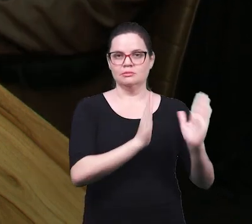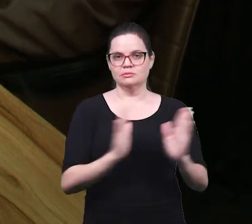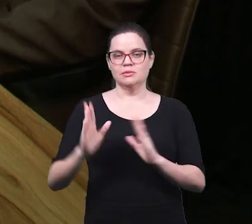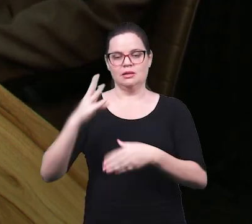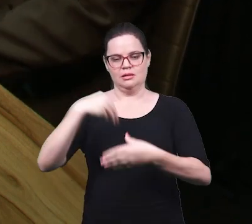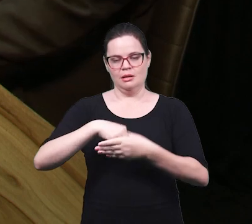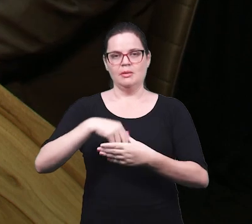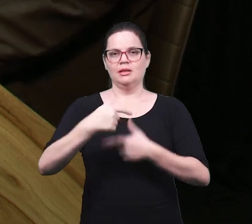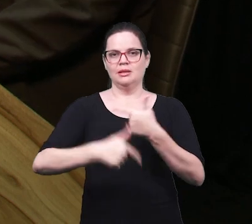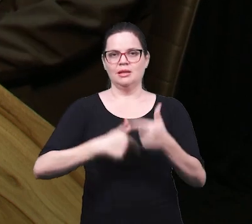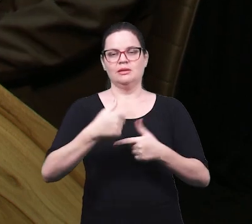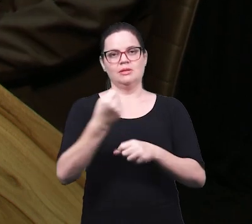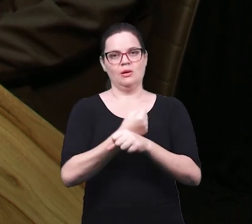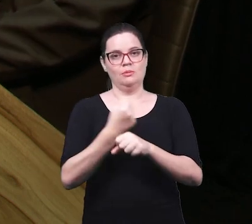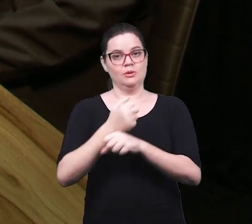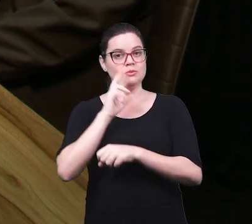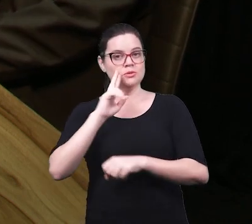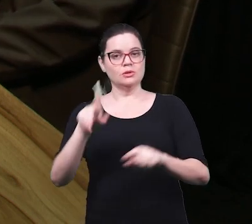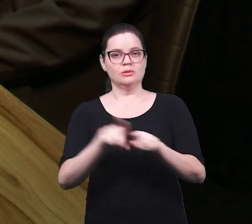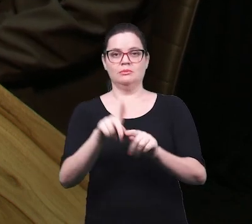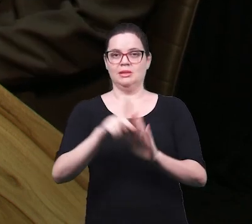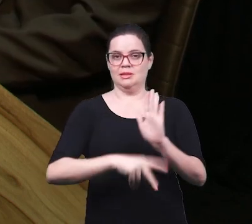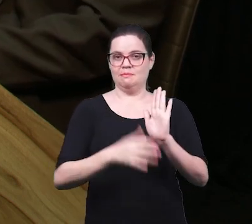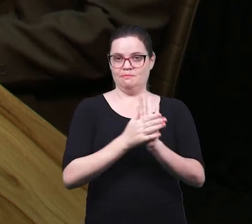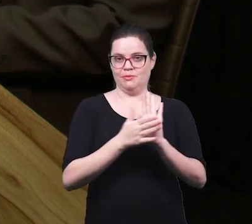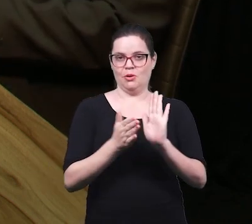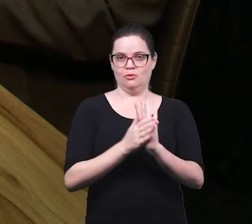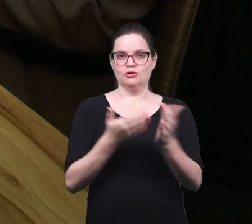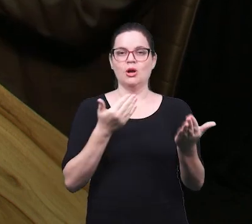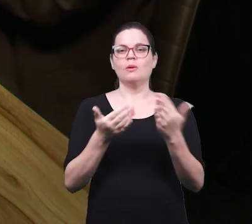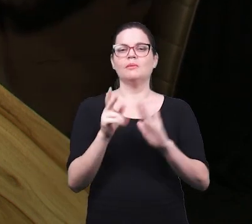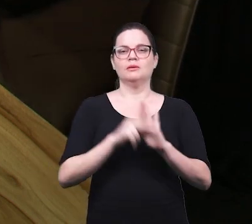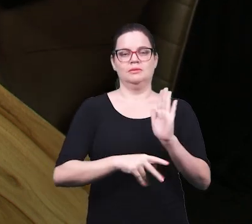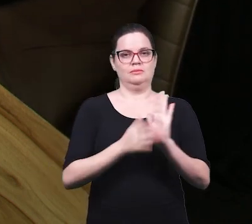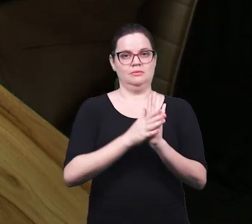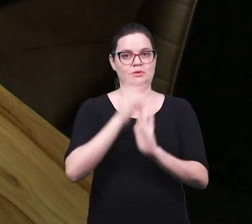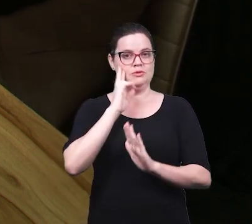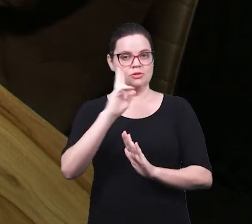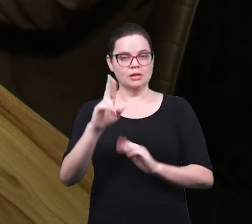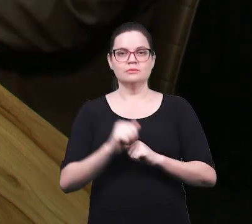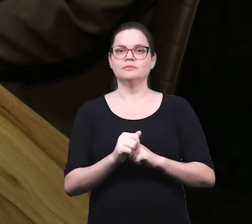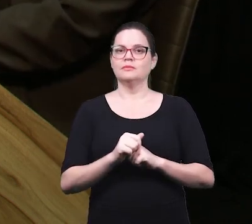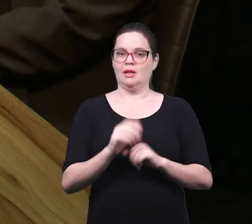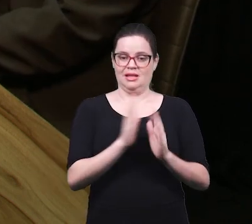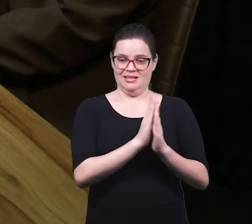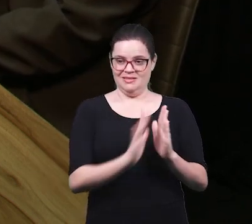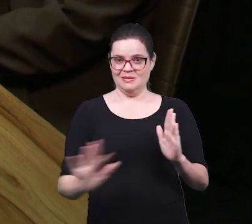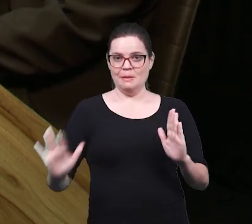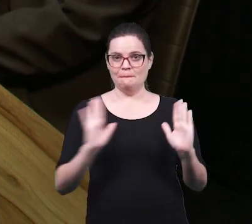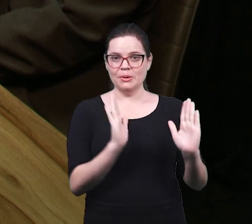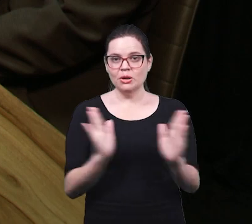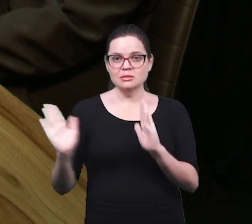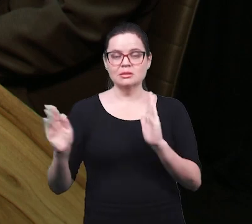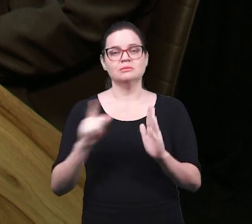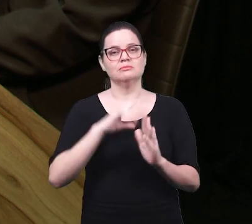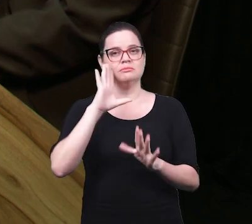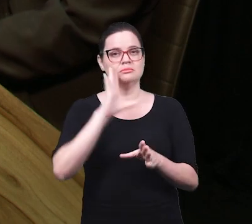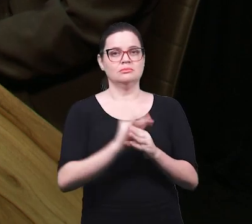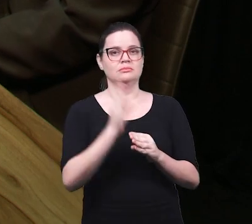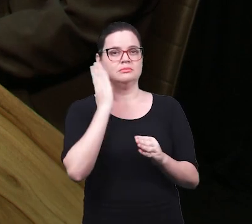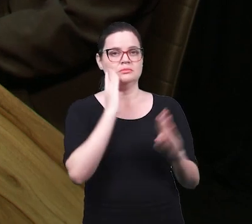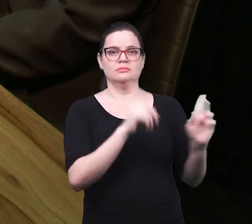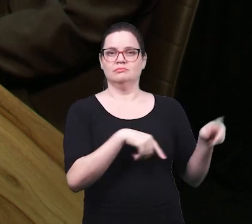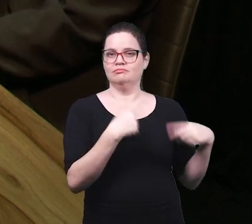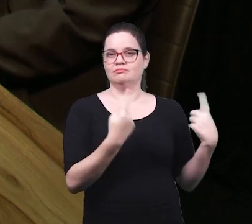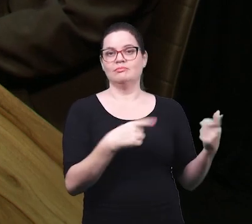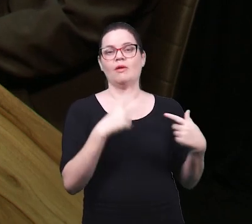nesse processo de salvação, muitas vezes nós somos caluniados, somos perseguidos, e o próprio